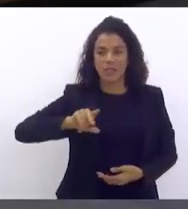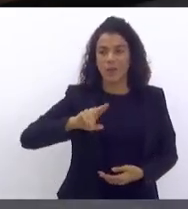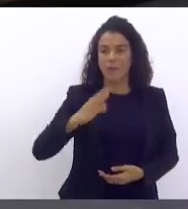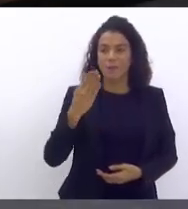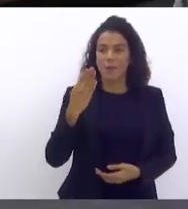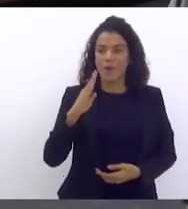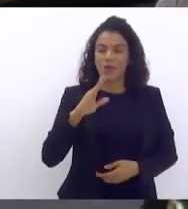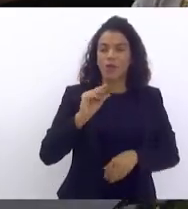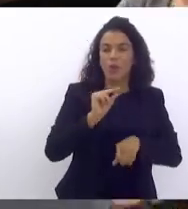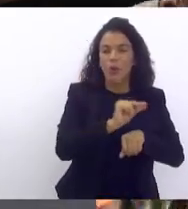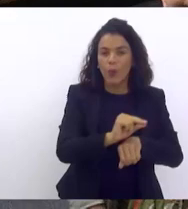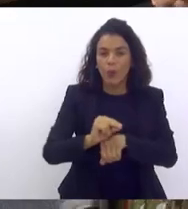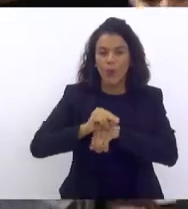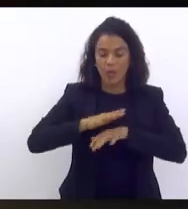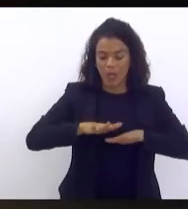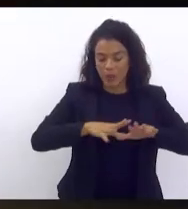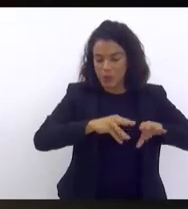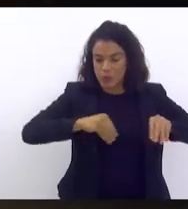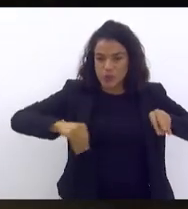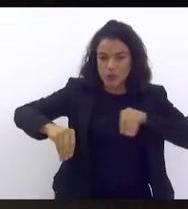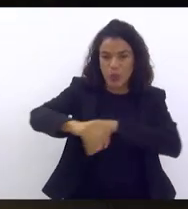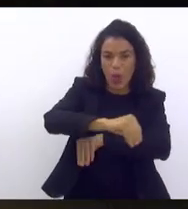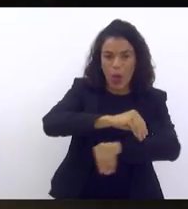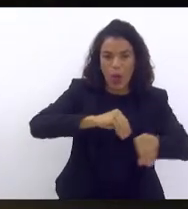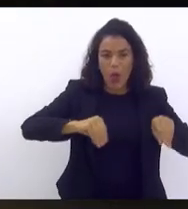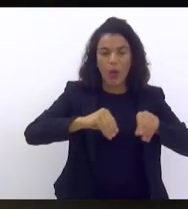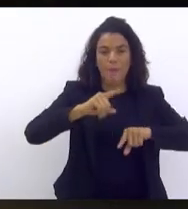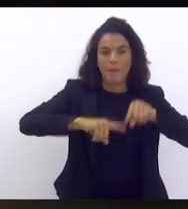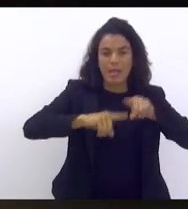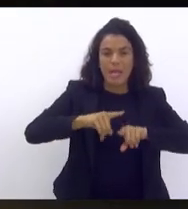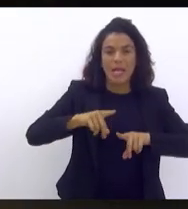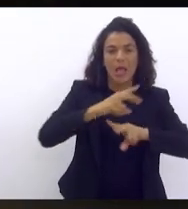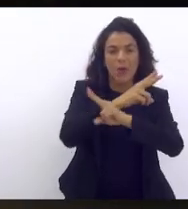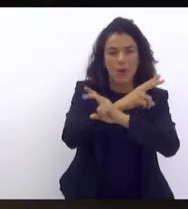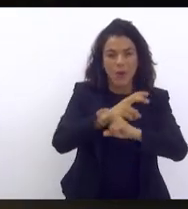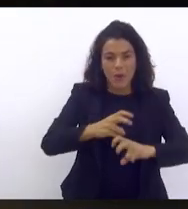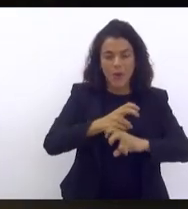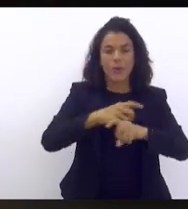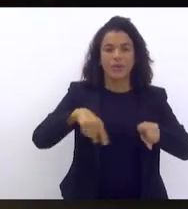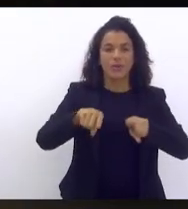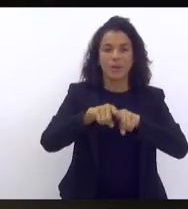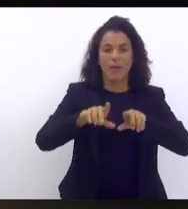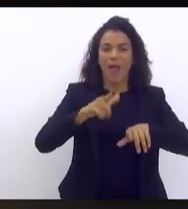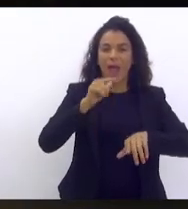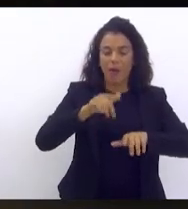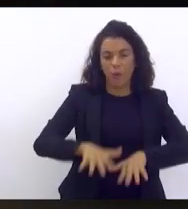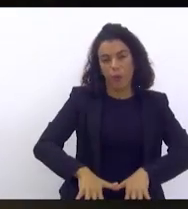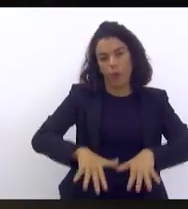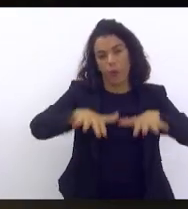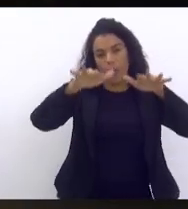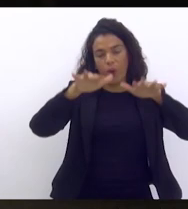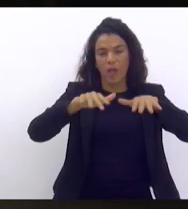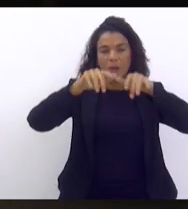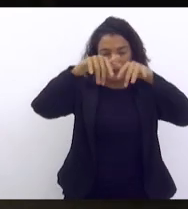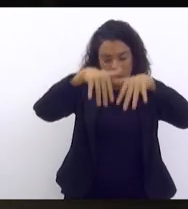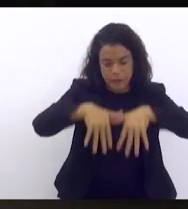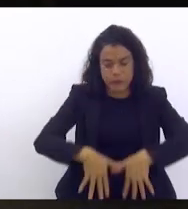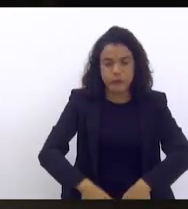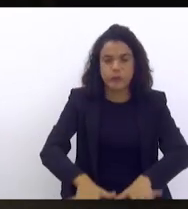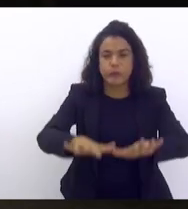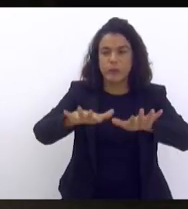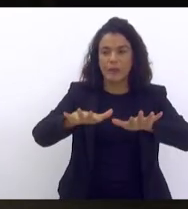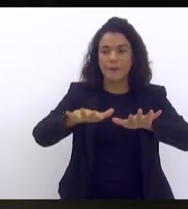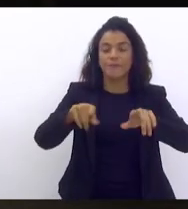solo, contaminação de material químico, alagamento, chuvas, desastres, deslizamento